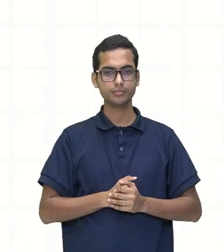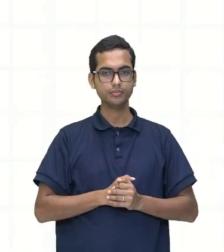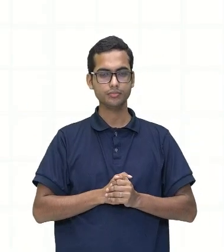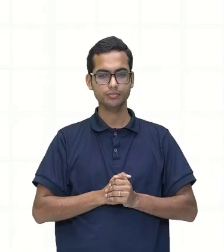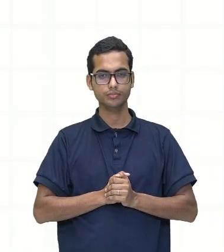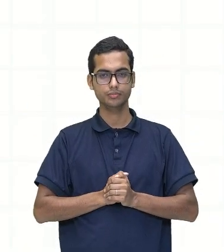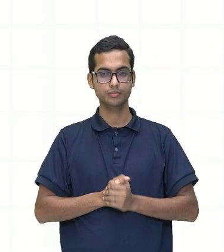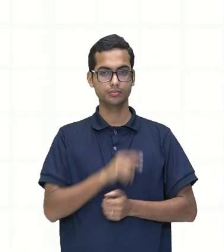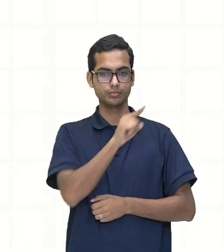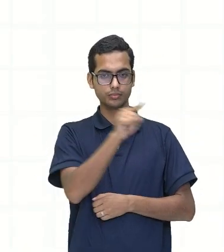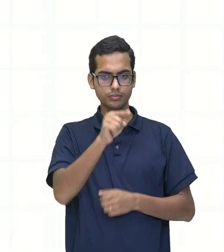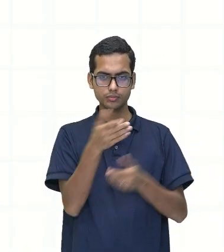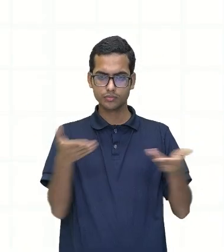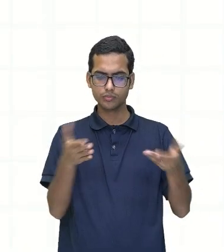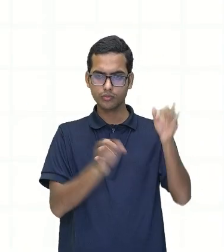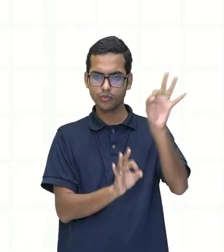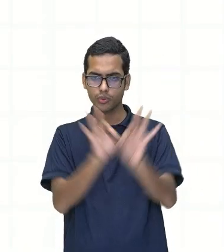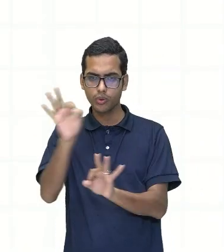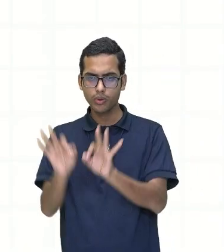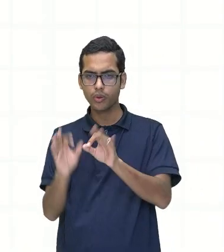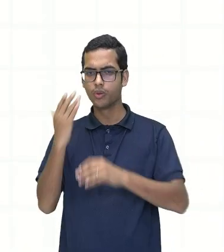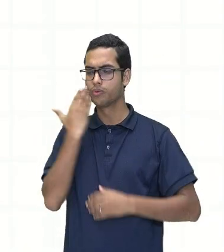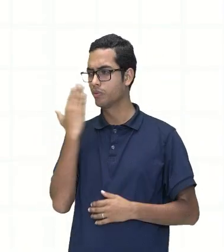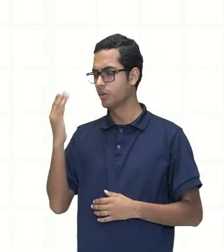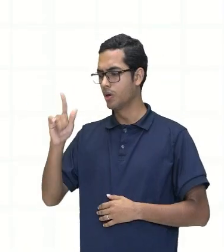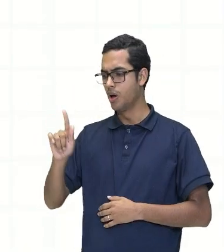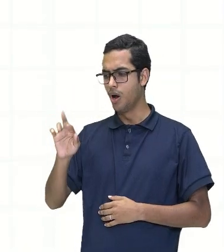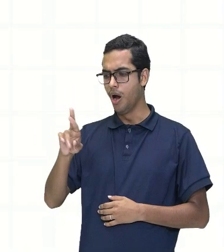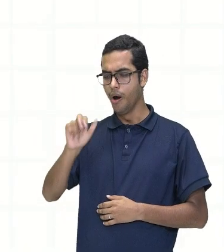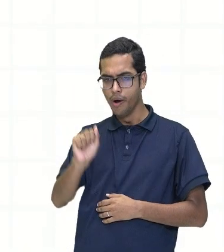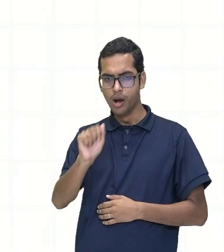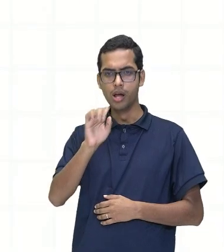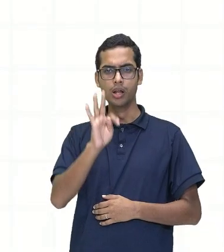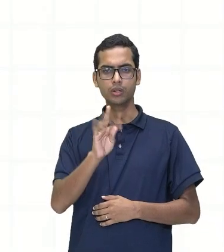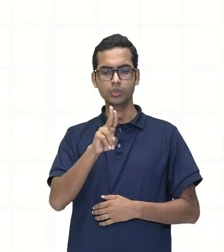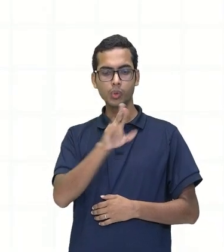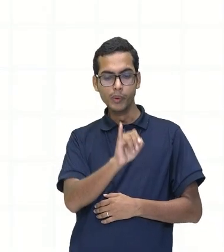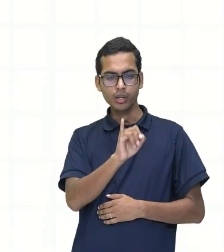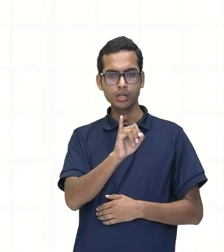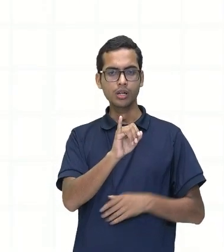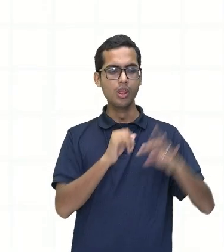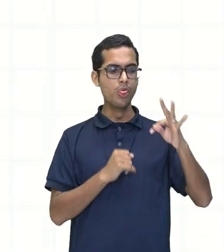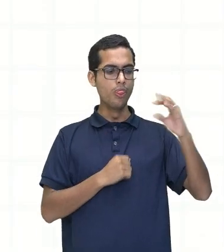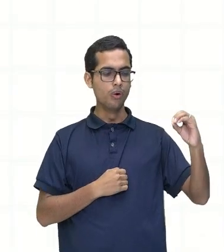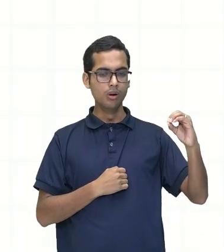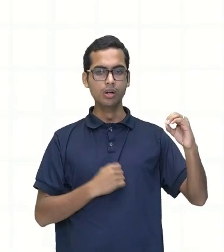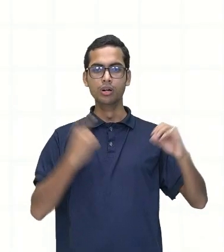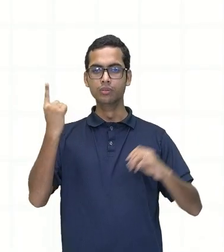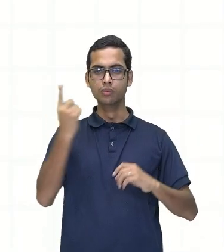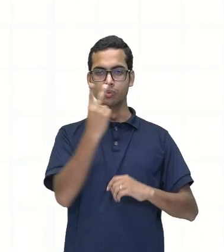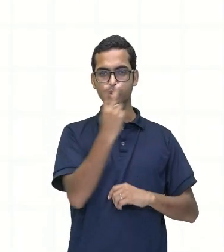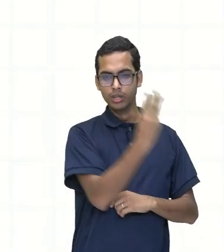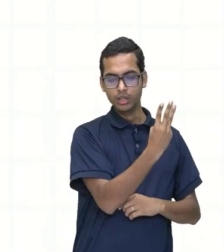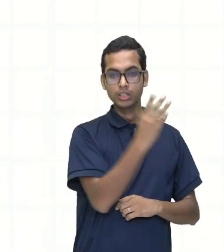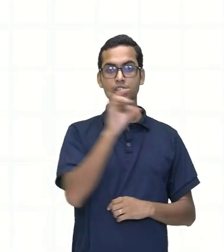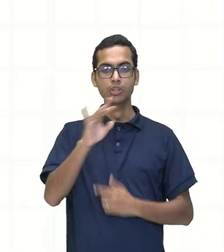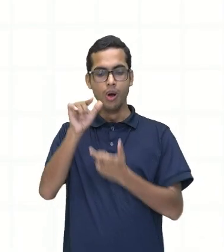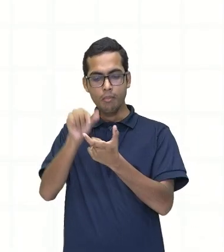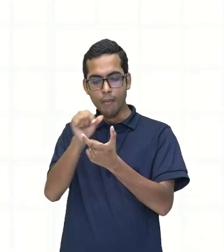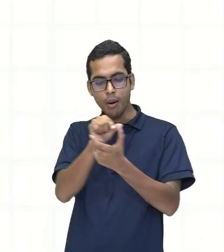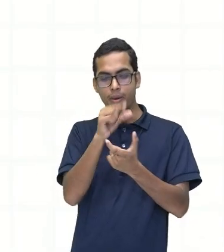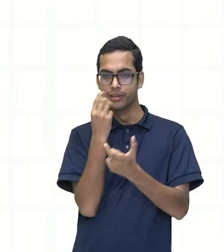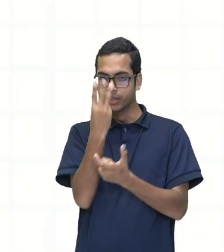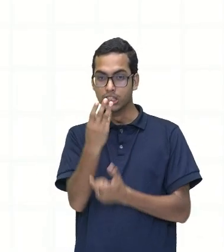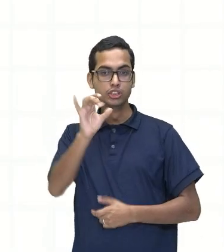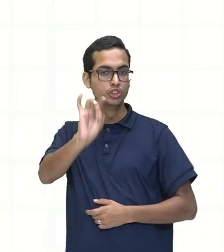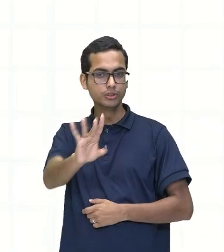separação, ó. Gratuito. 1, 2, três sílabas, tá? Então, veja